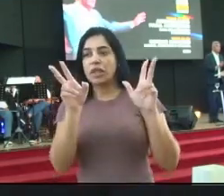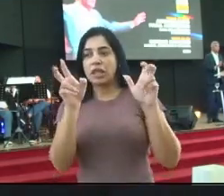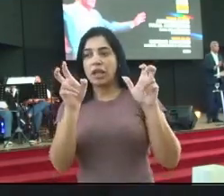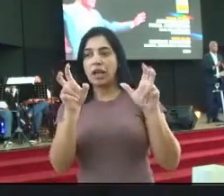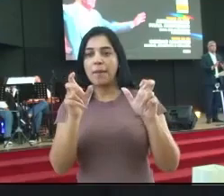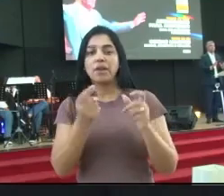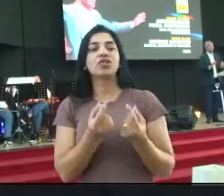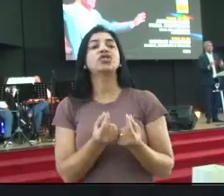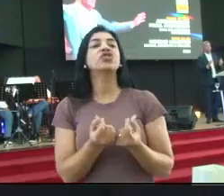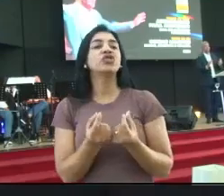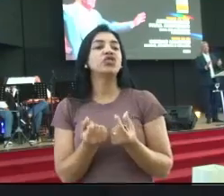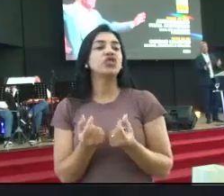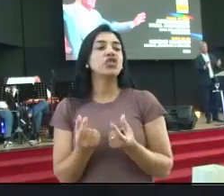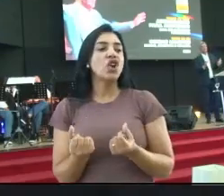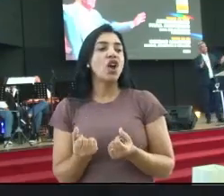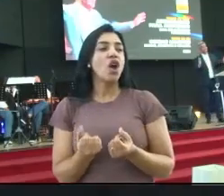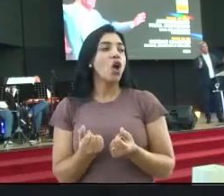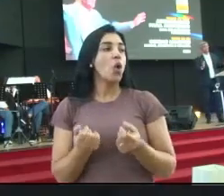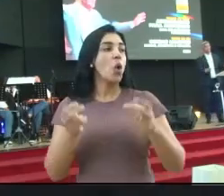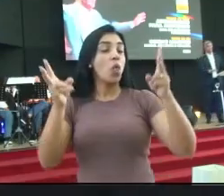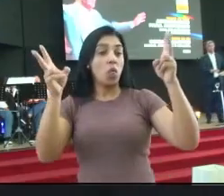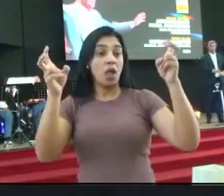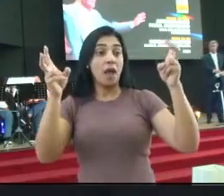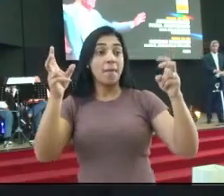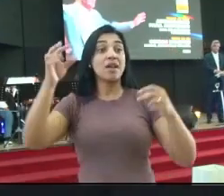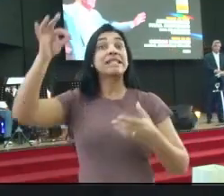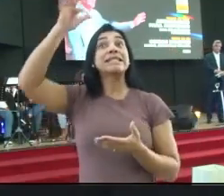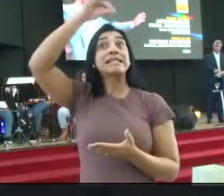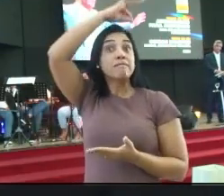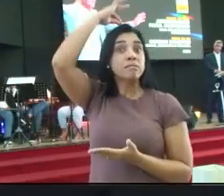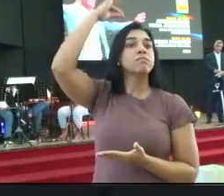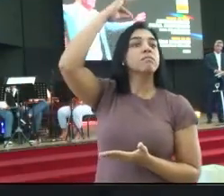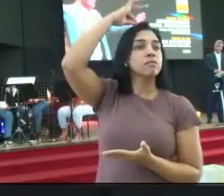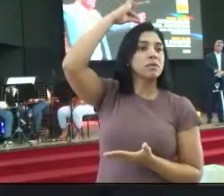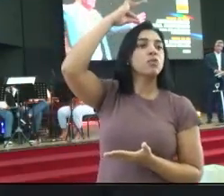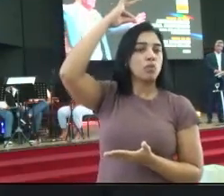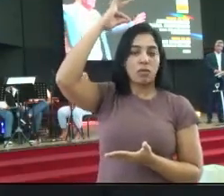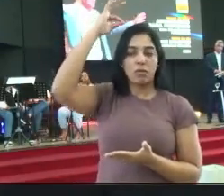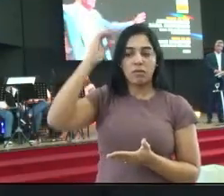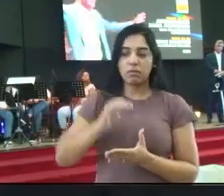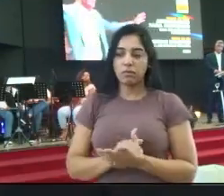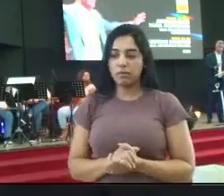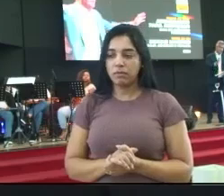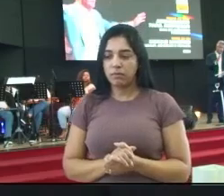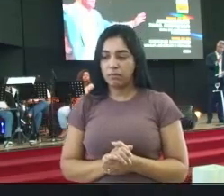E dinheiro, queridos, é um assunto espiritual.